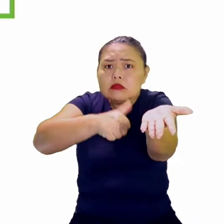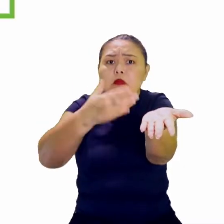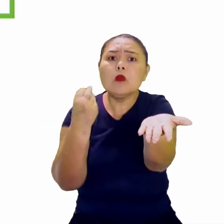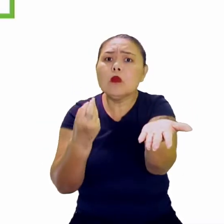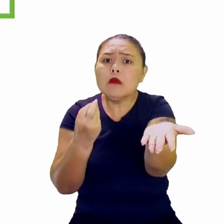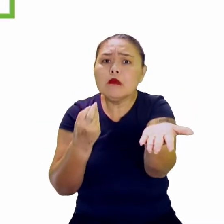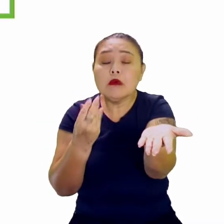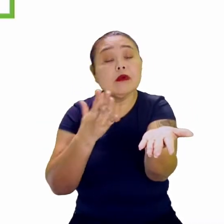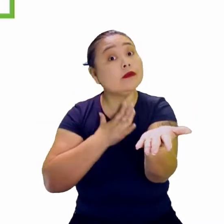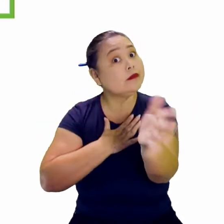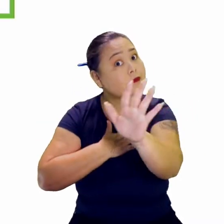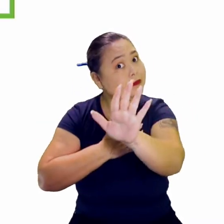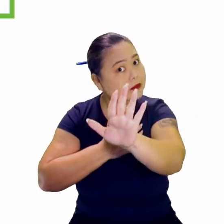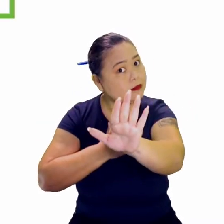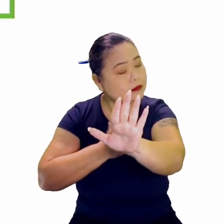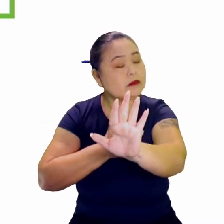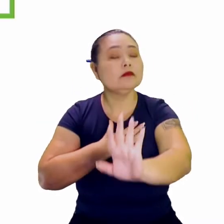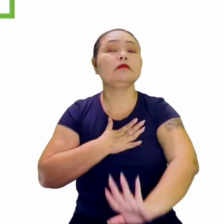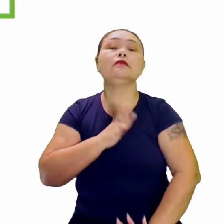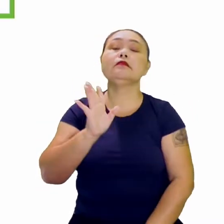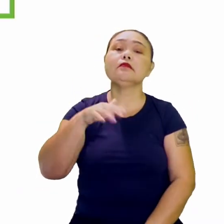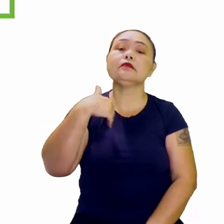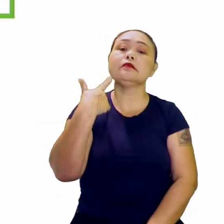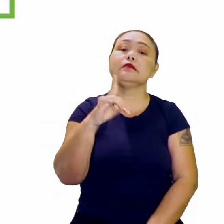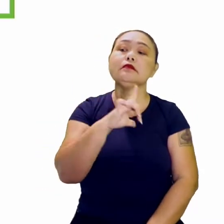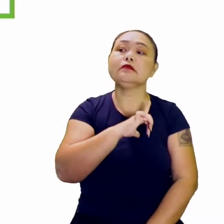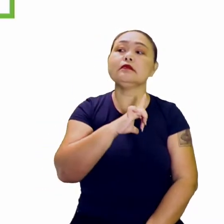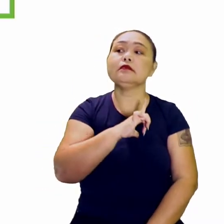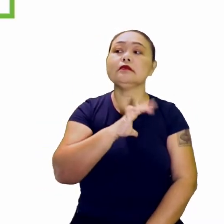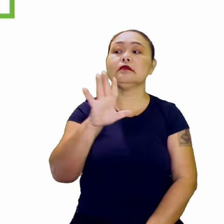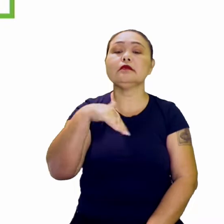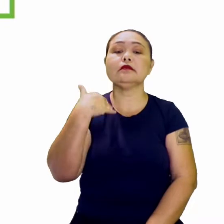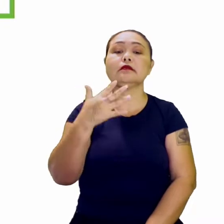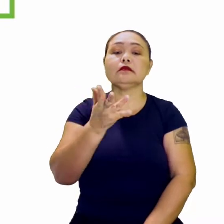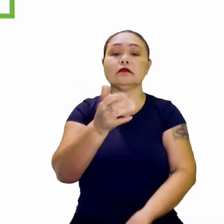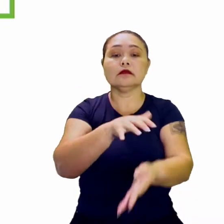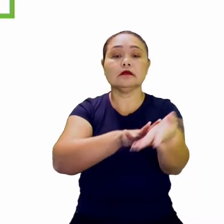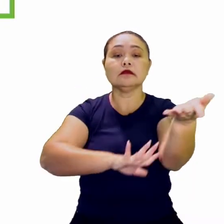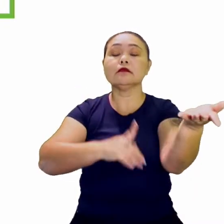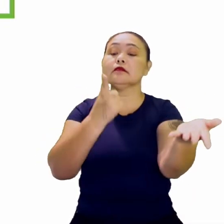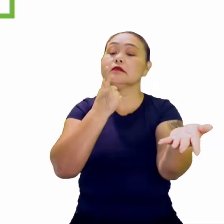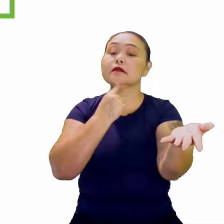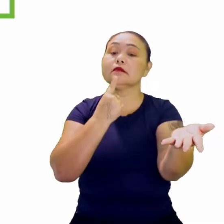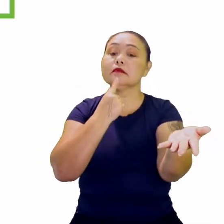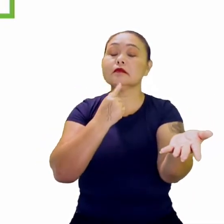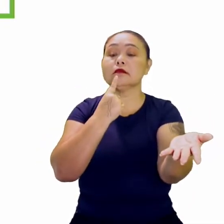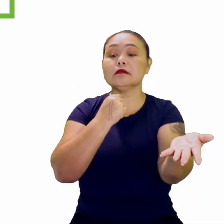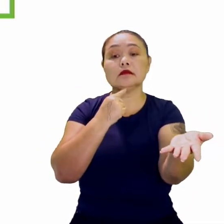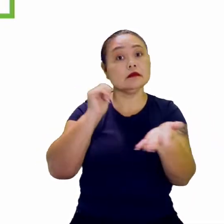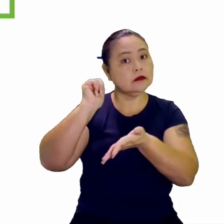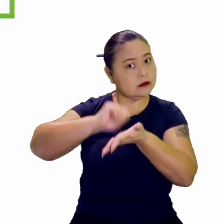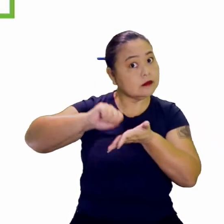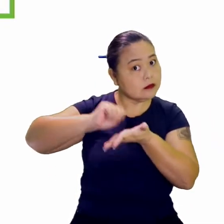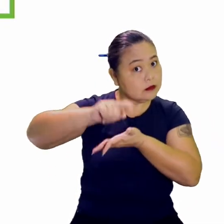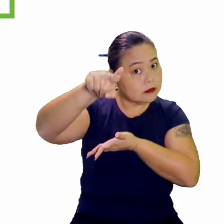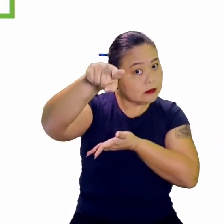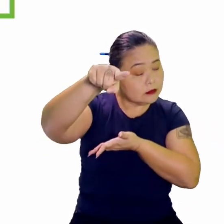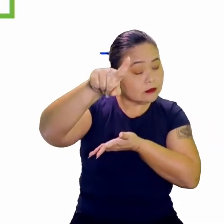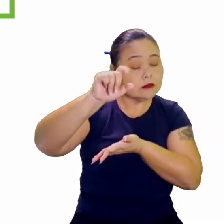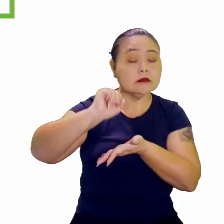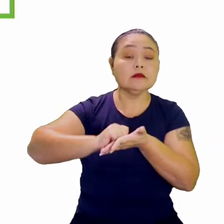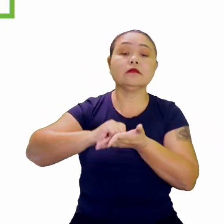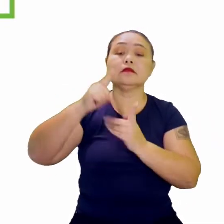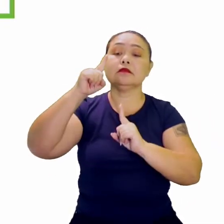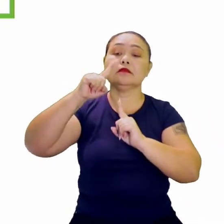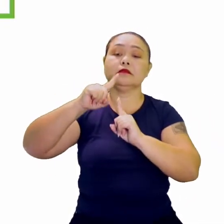analisar? Calma teu coração aí. Então, nós temos fibra vermelha, anota aí, é